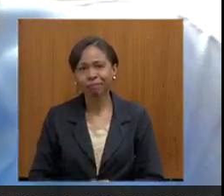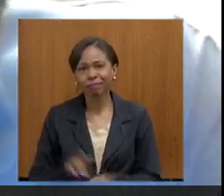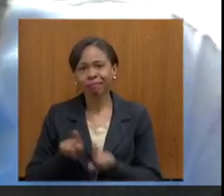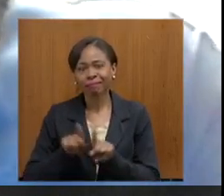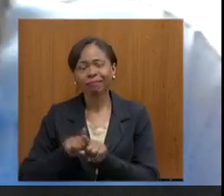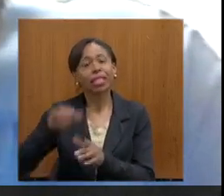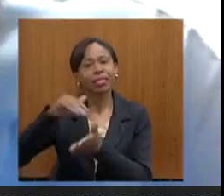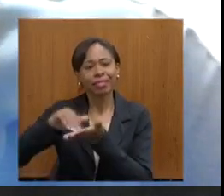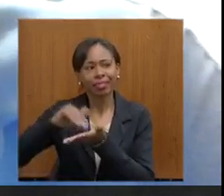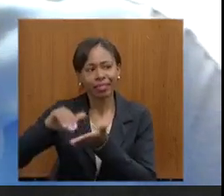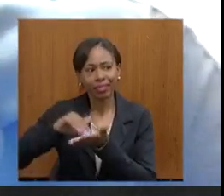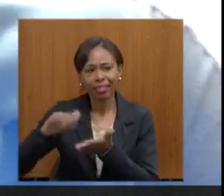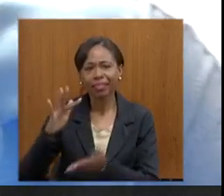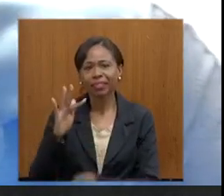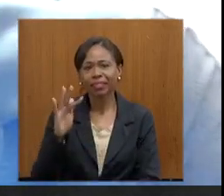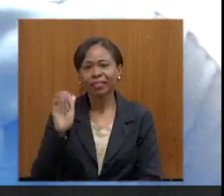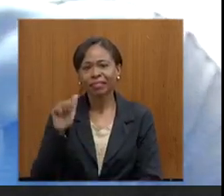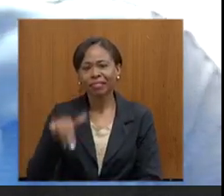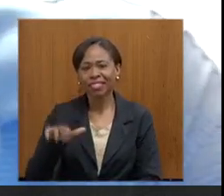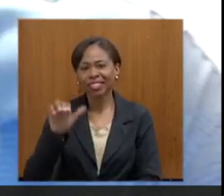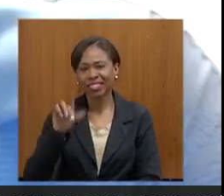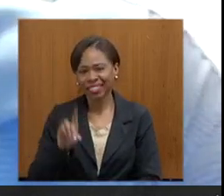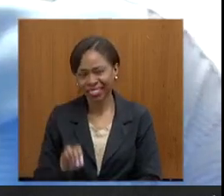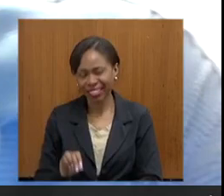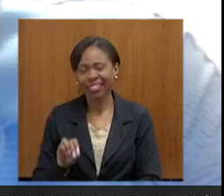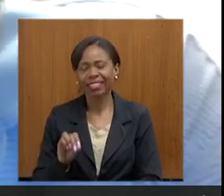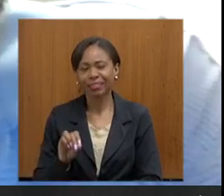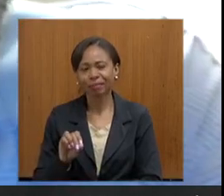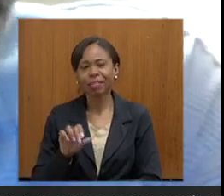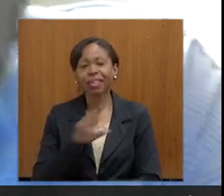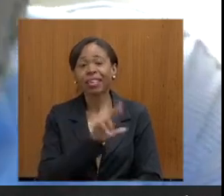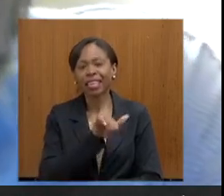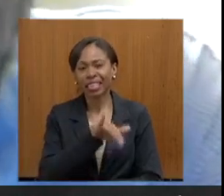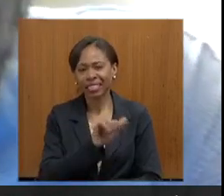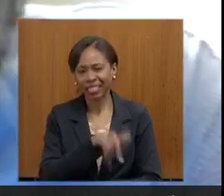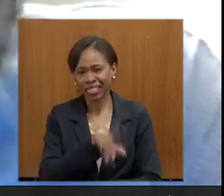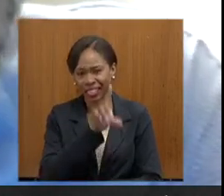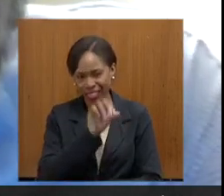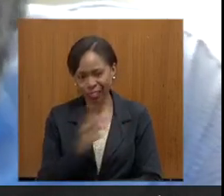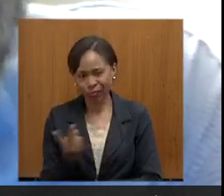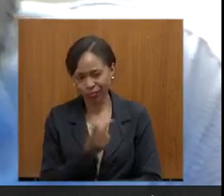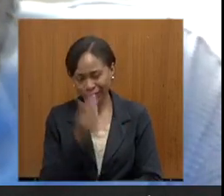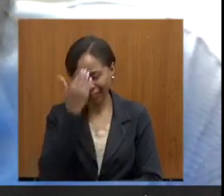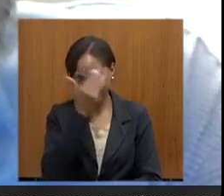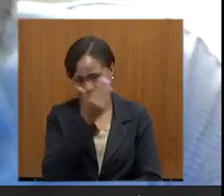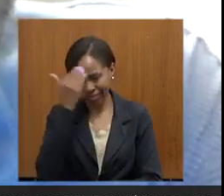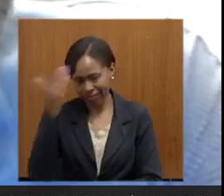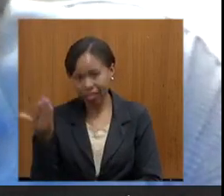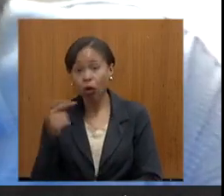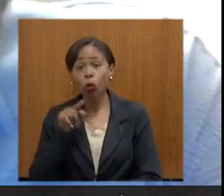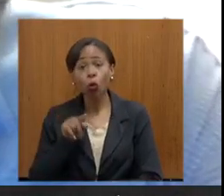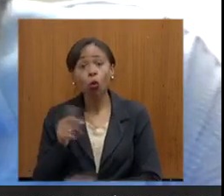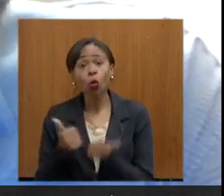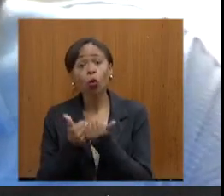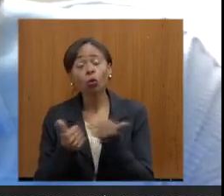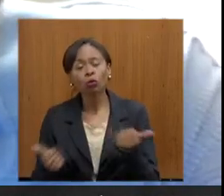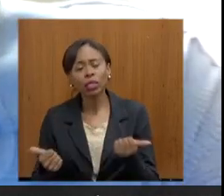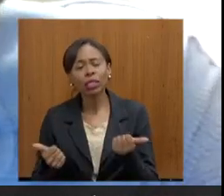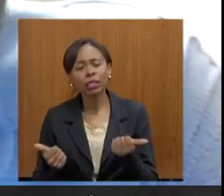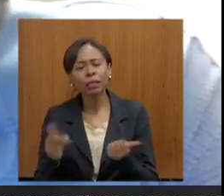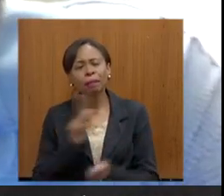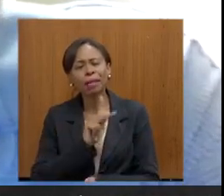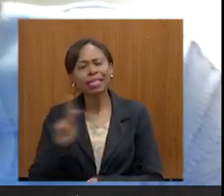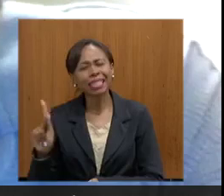secretário Fernando passado do nosso Presidente Reinaldo a dica aí do nosso vice-presidente da Assembleia vão tá